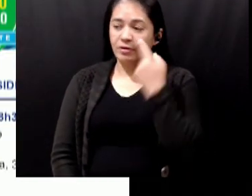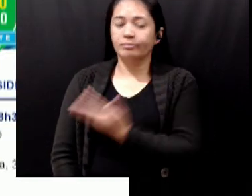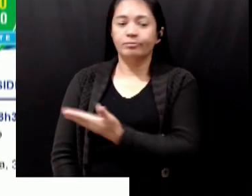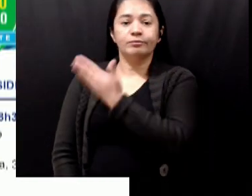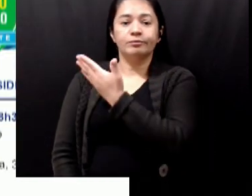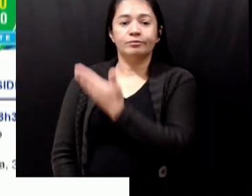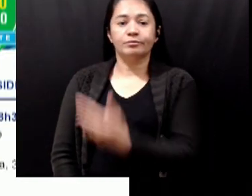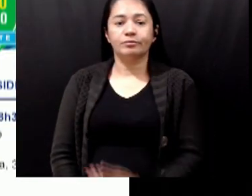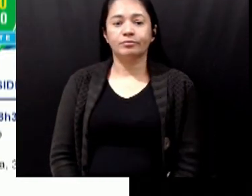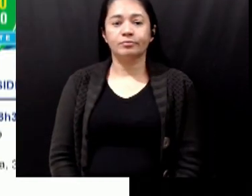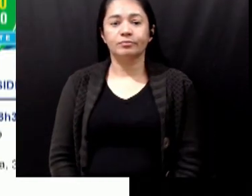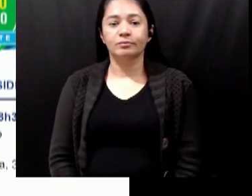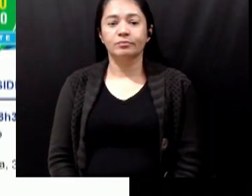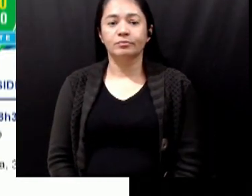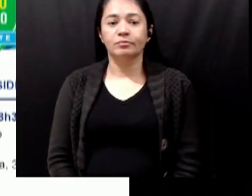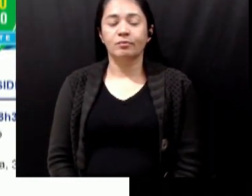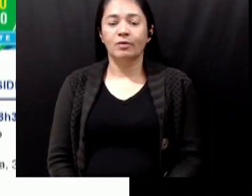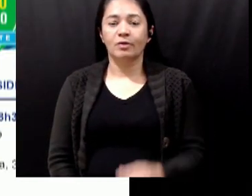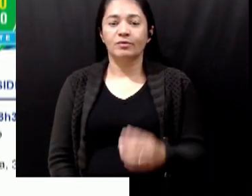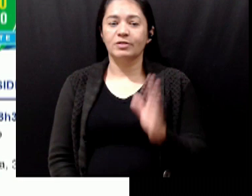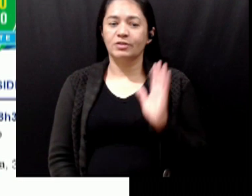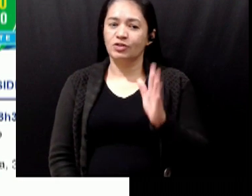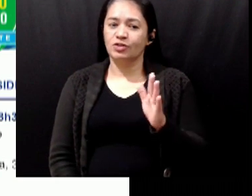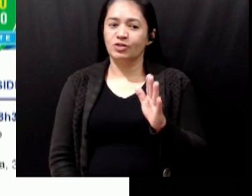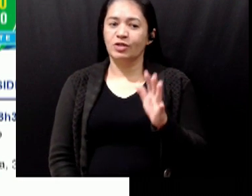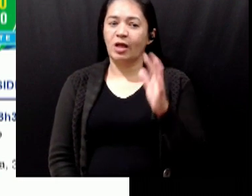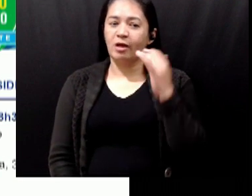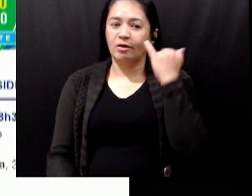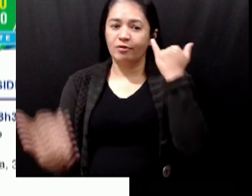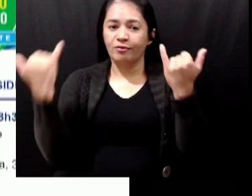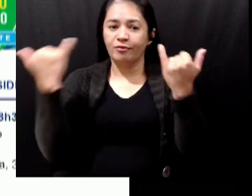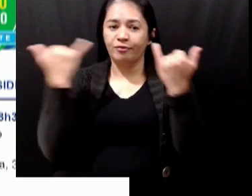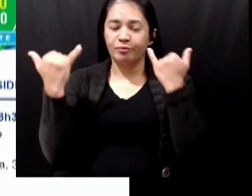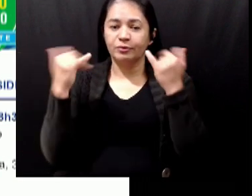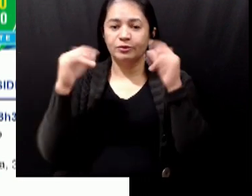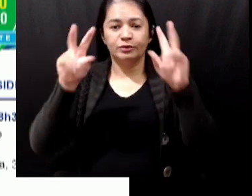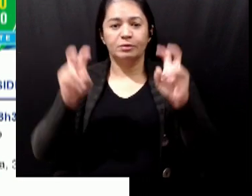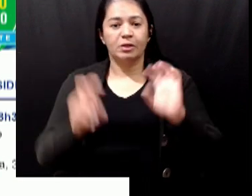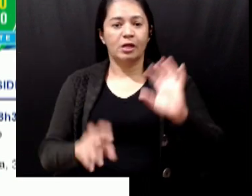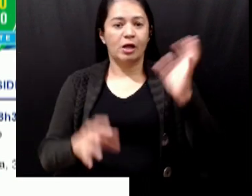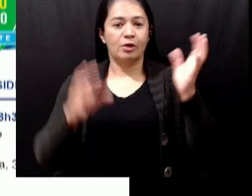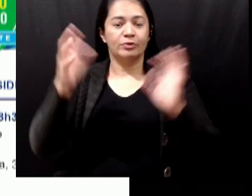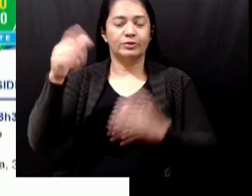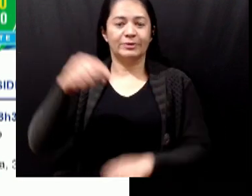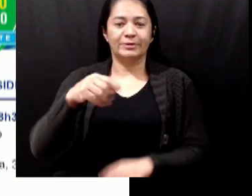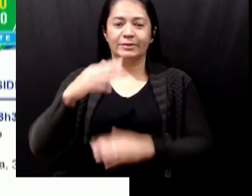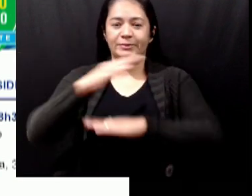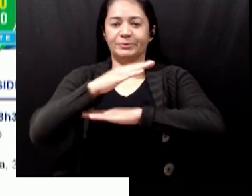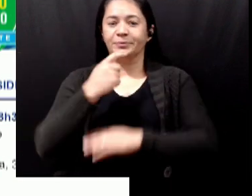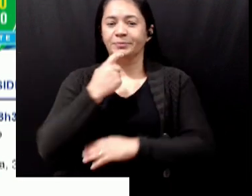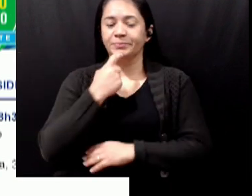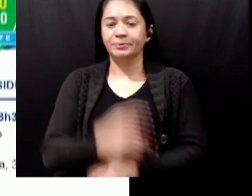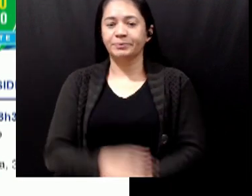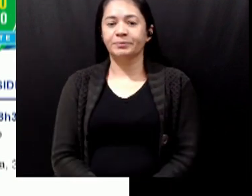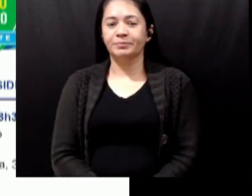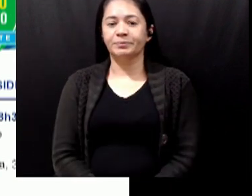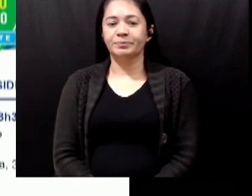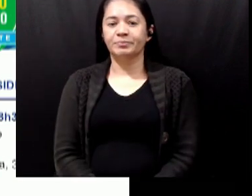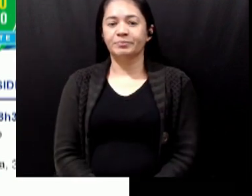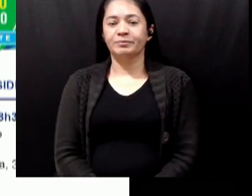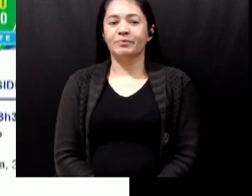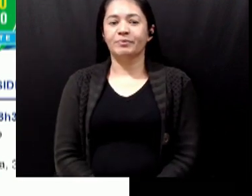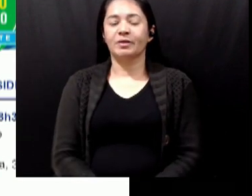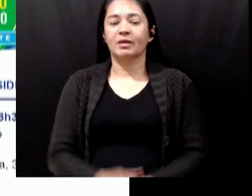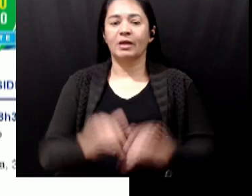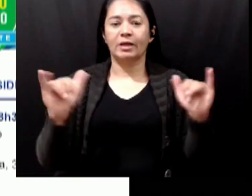campinas.sp.leg.br, você fica muito bem informado aí sobre o que acontece aqui na Câmara de Campinas, como a campanha do agasalho